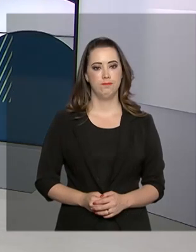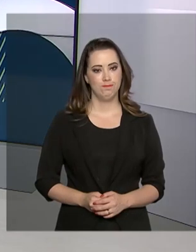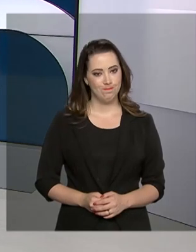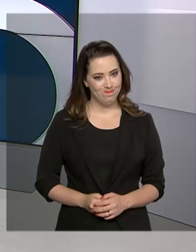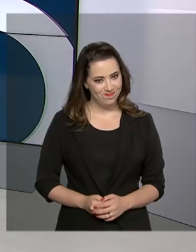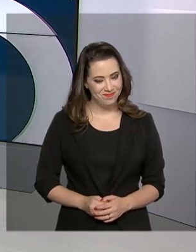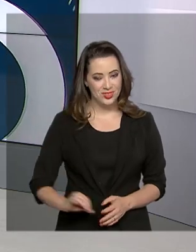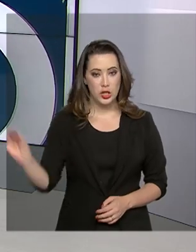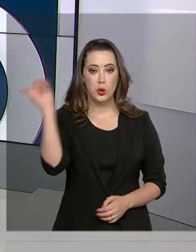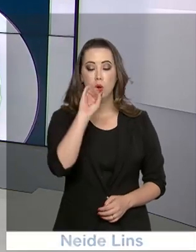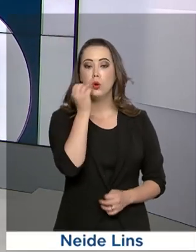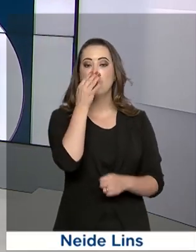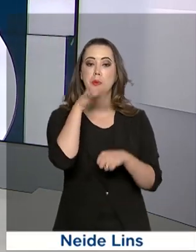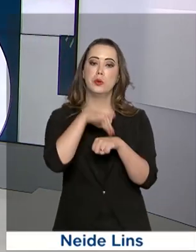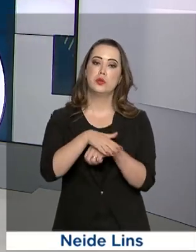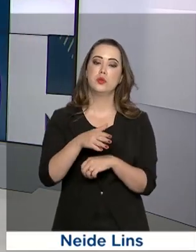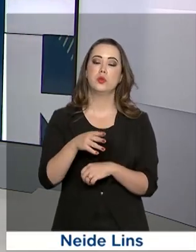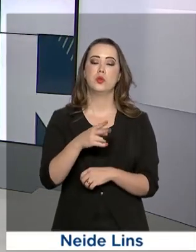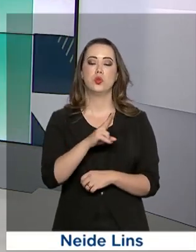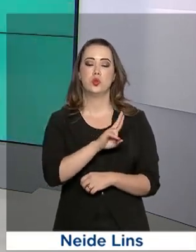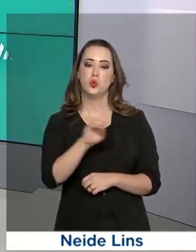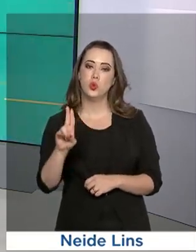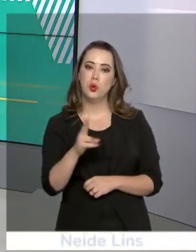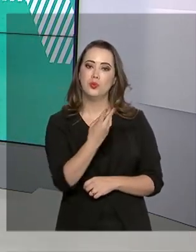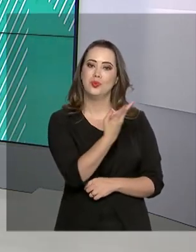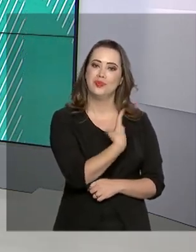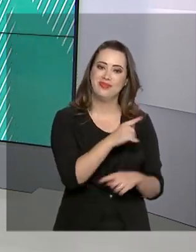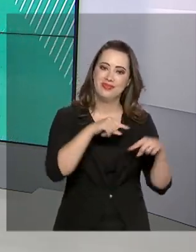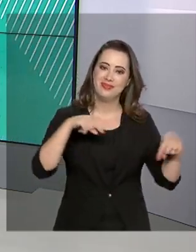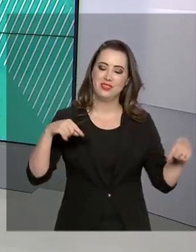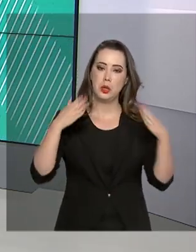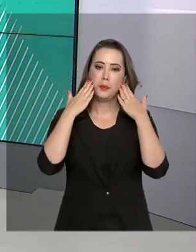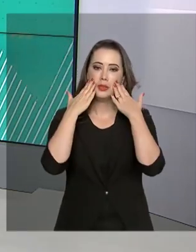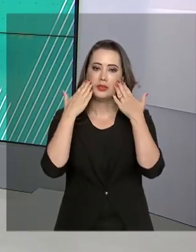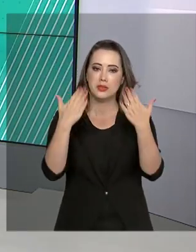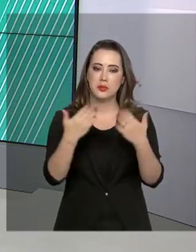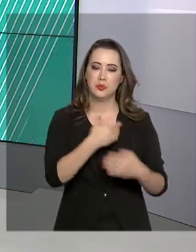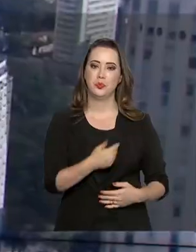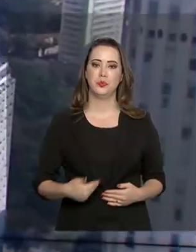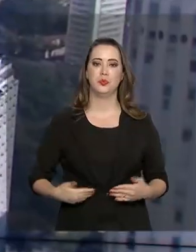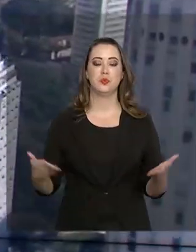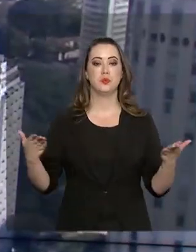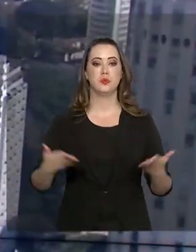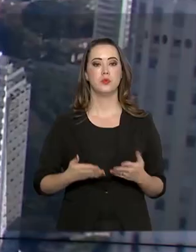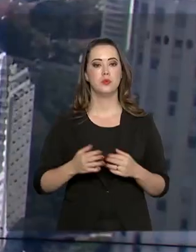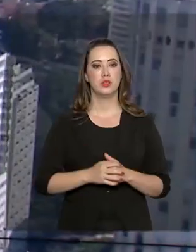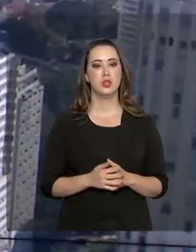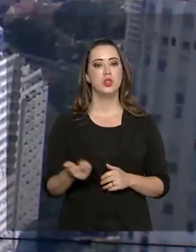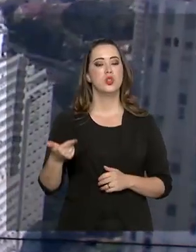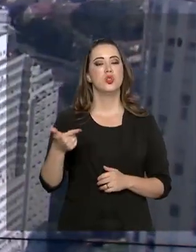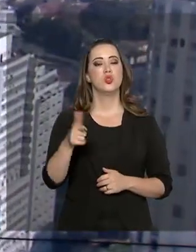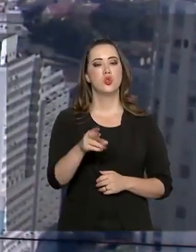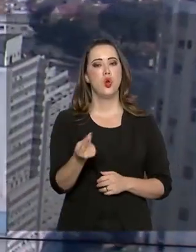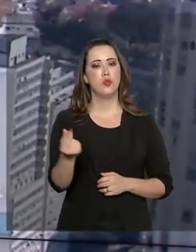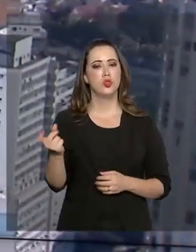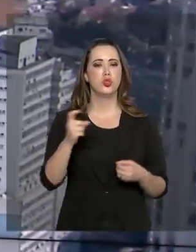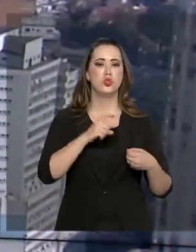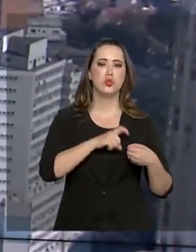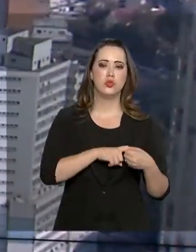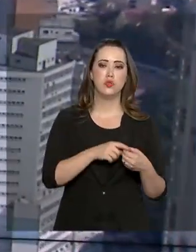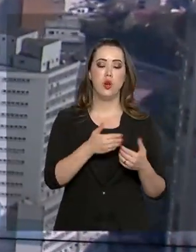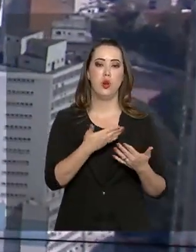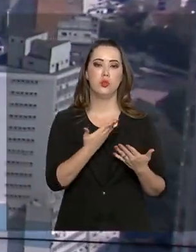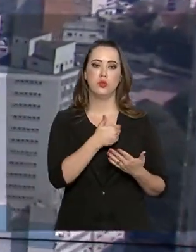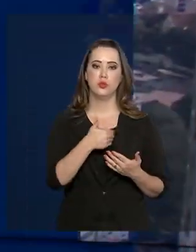olá boa noite eu roberto camargo já estou de volta com o governo agora recuperar o dinheiro desviado dos cofres